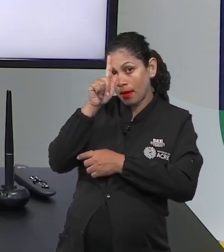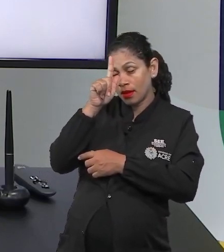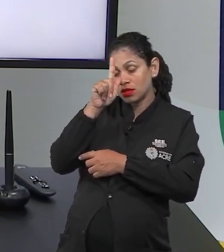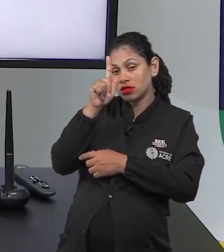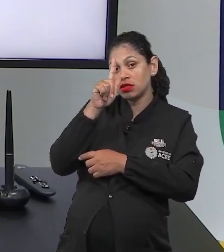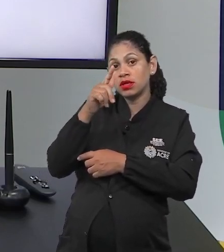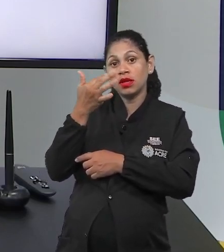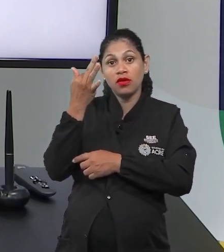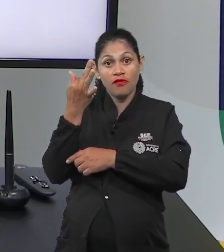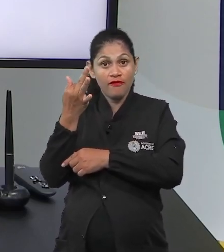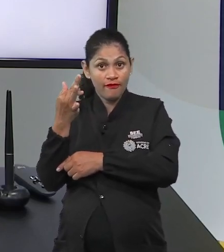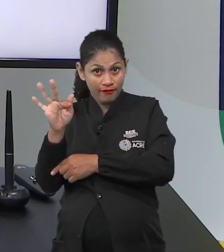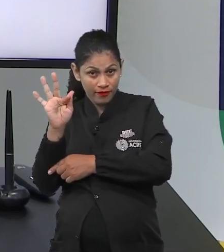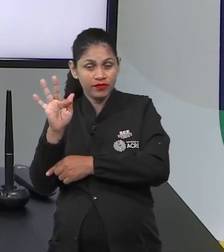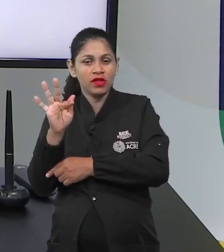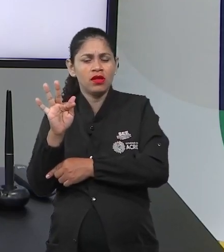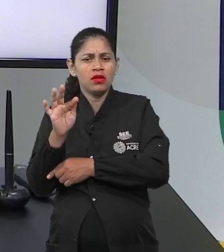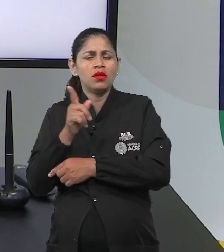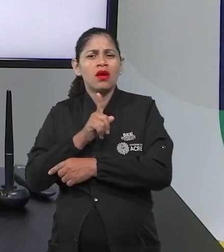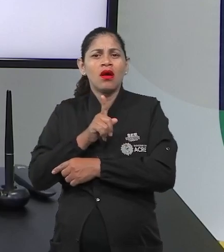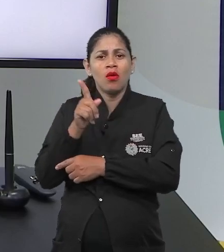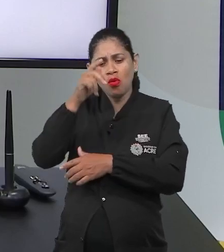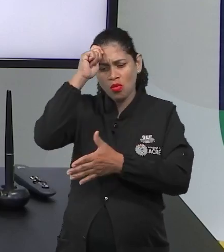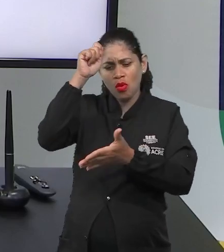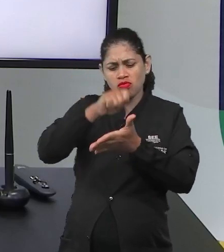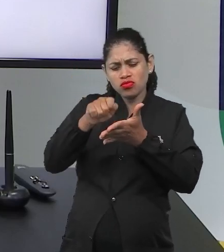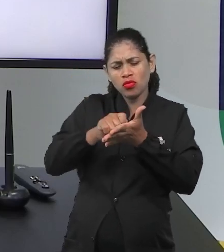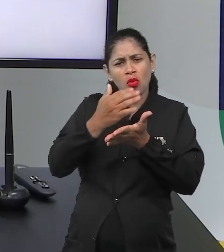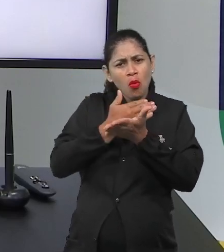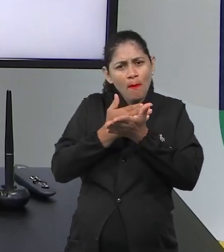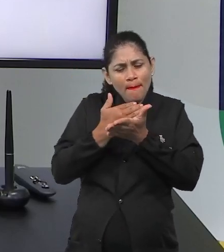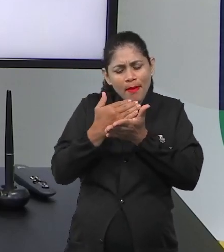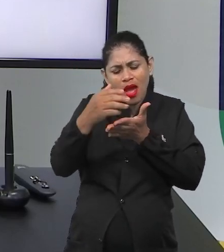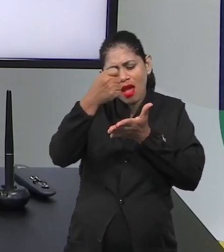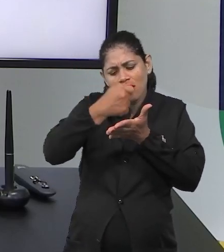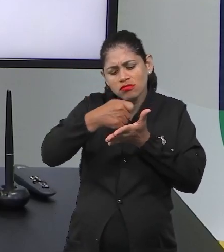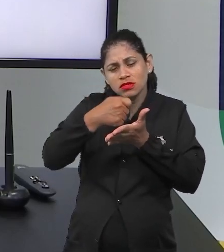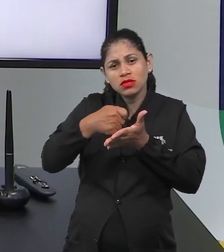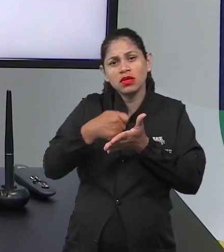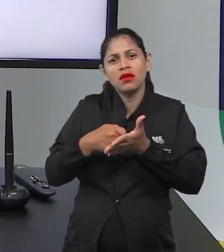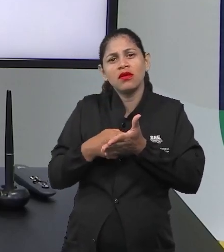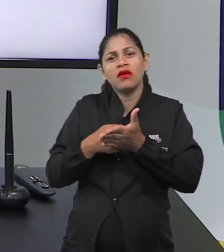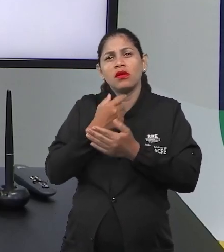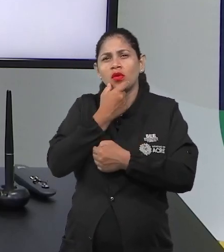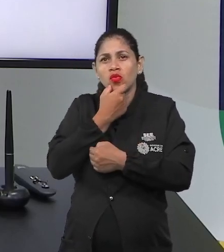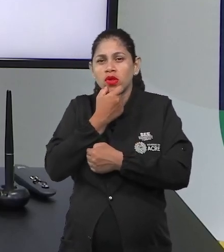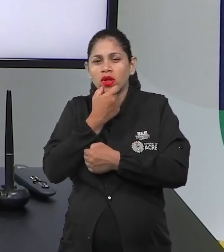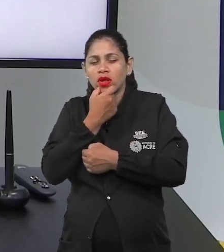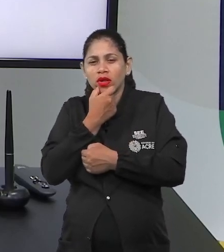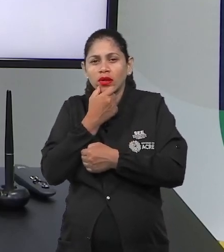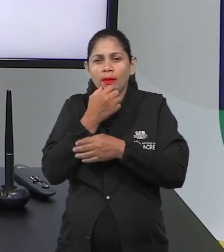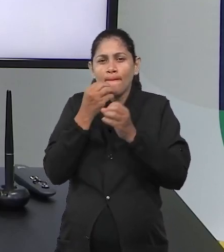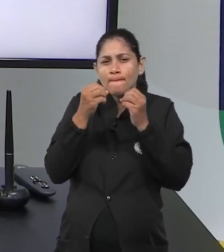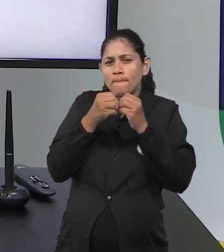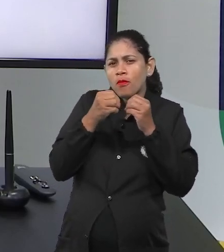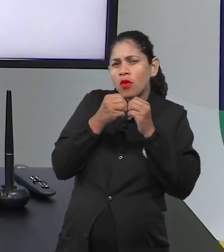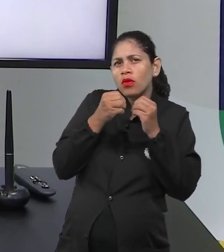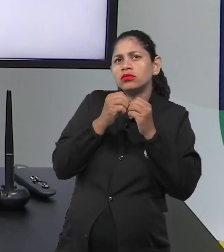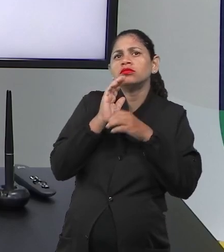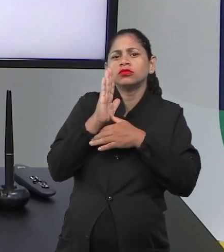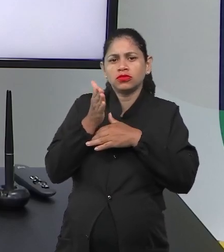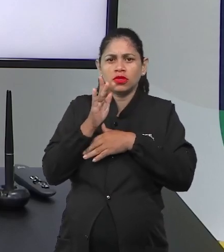do jeito que nós conhecemos, até um pouco mais próximo do jeito que nós conhecemos hoje em dia, e ele fala